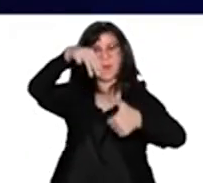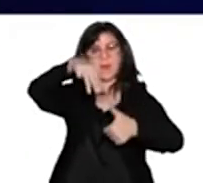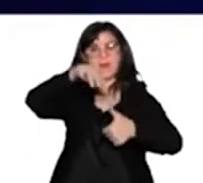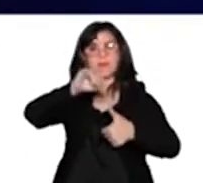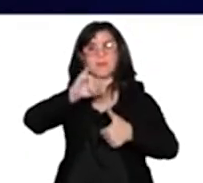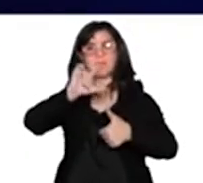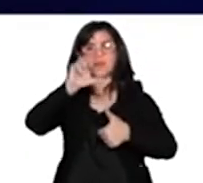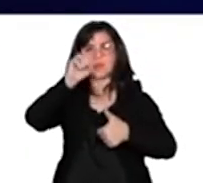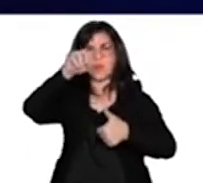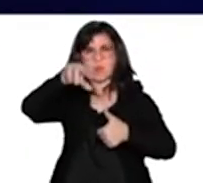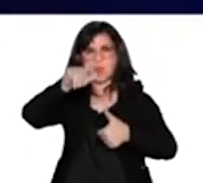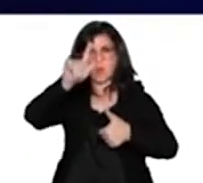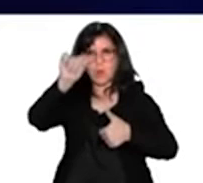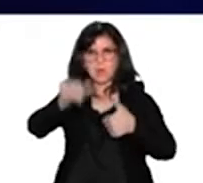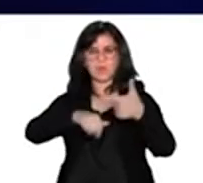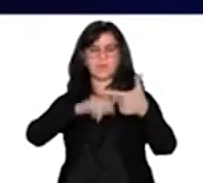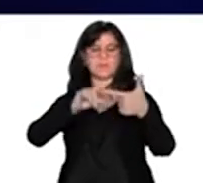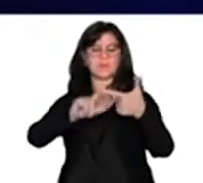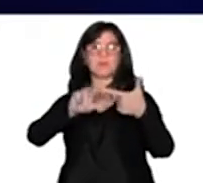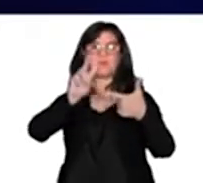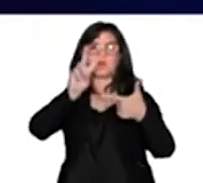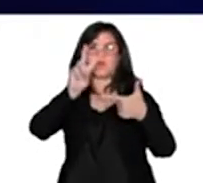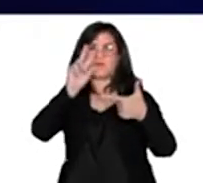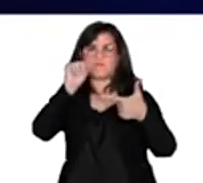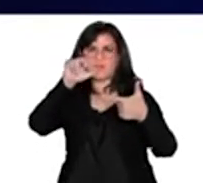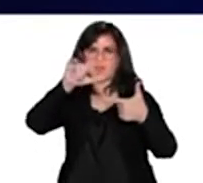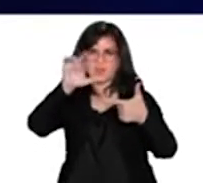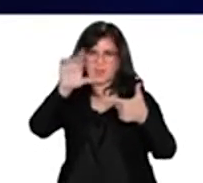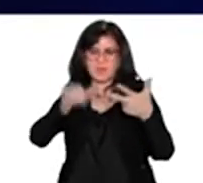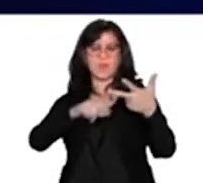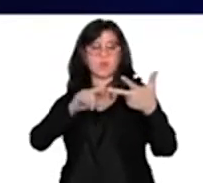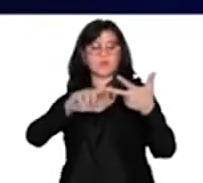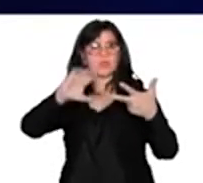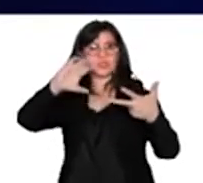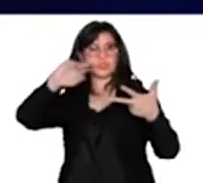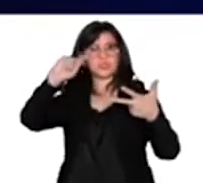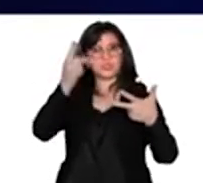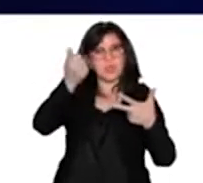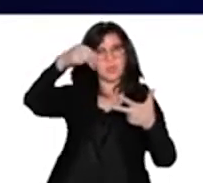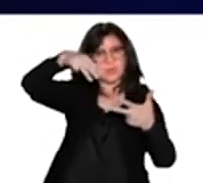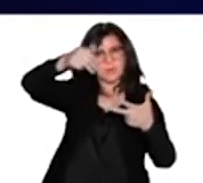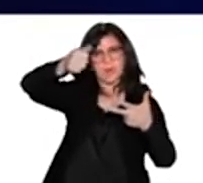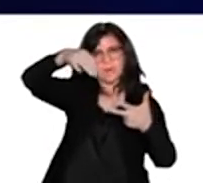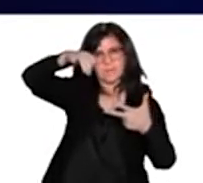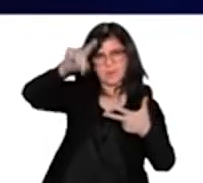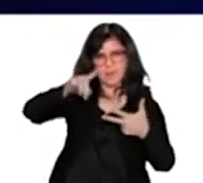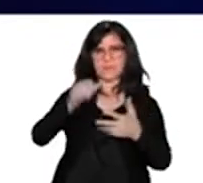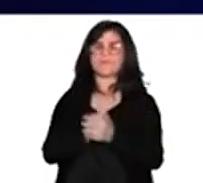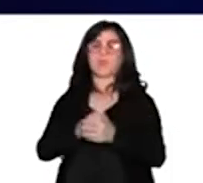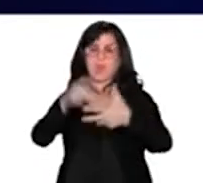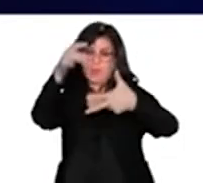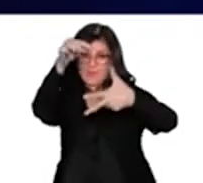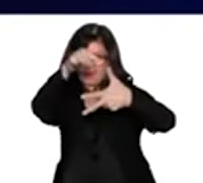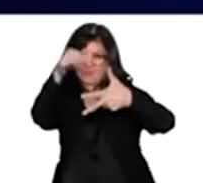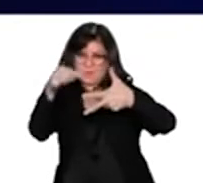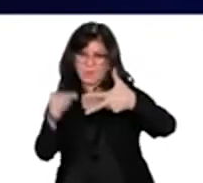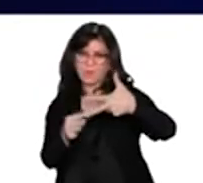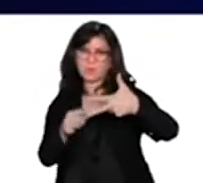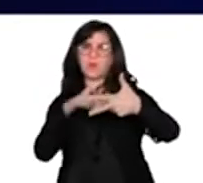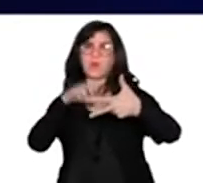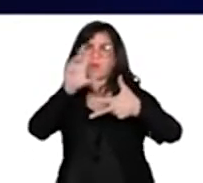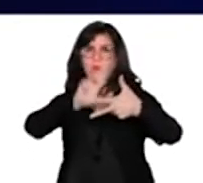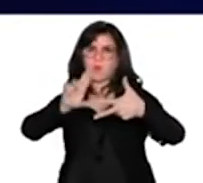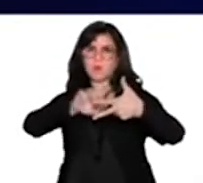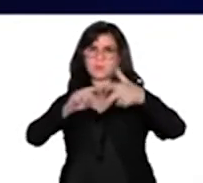ou tango, a outra a vaneira e a última chamamé. Cada uma dessas peças usa